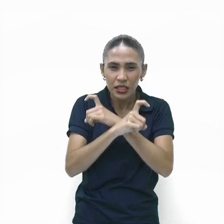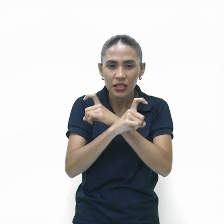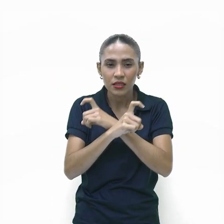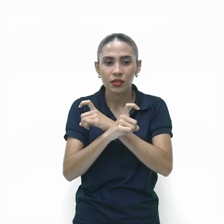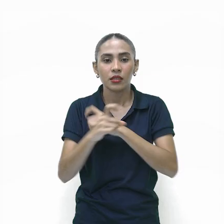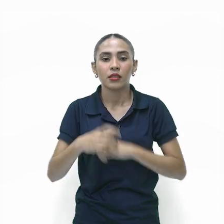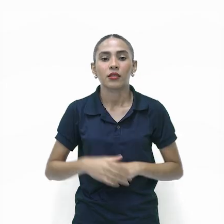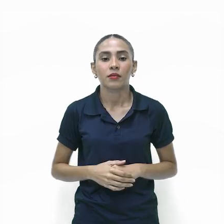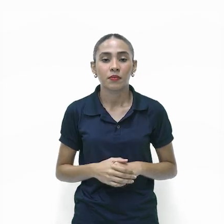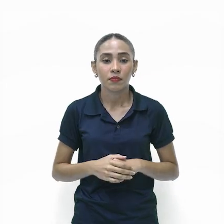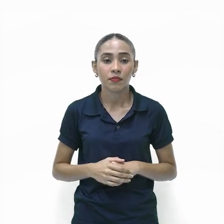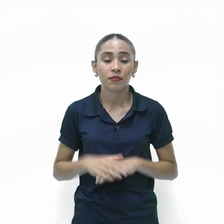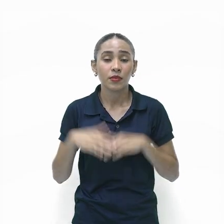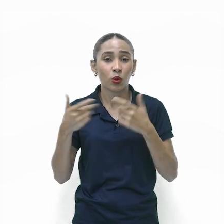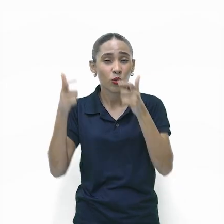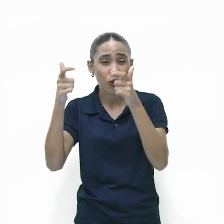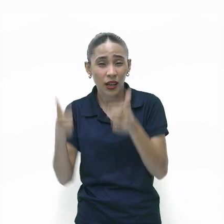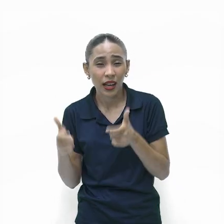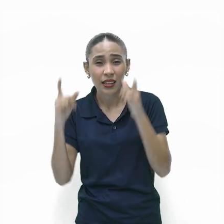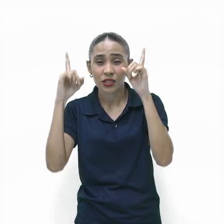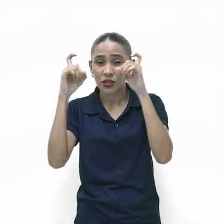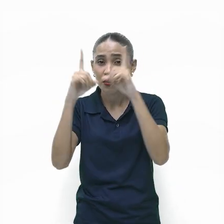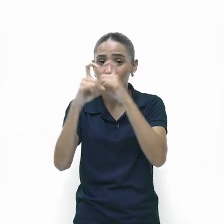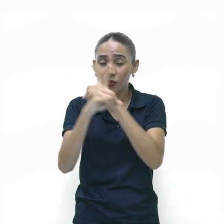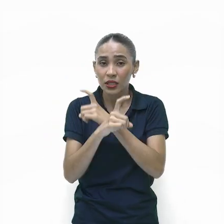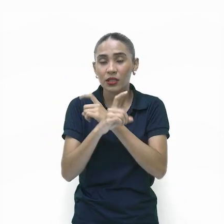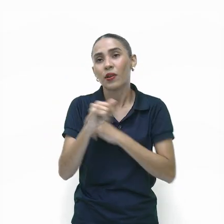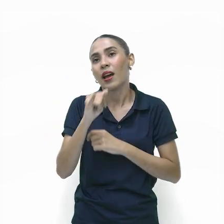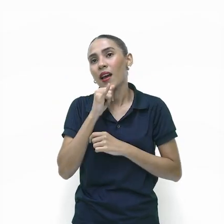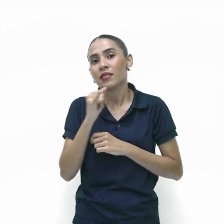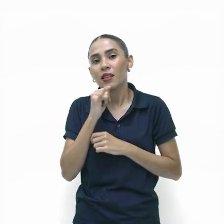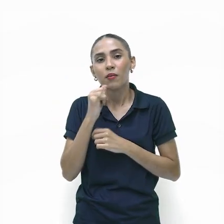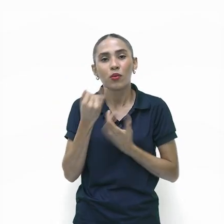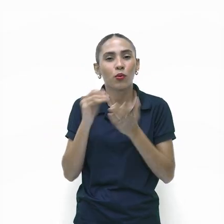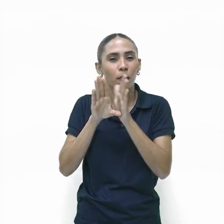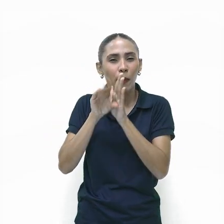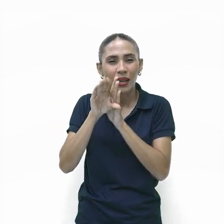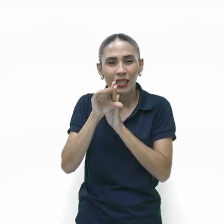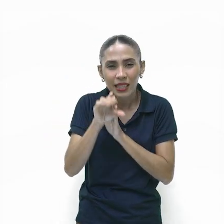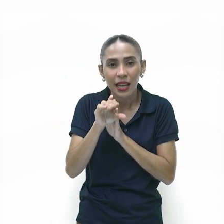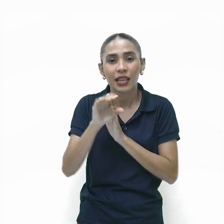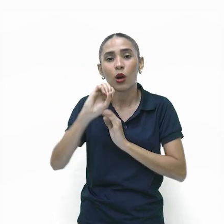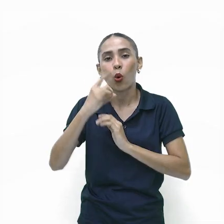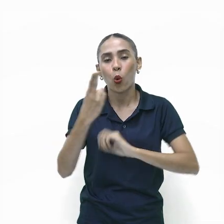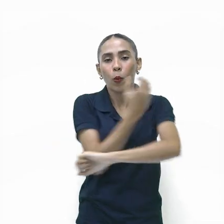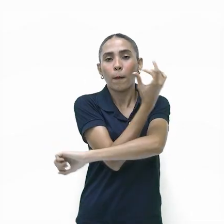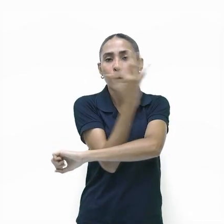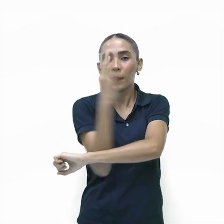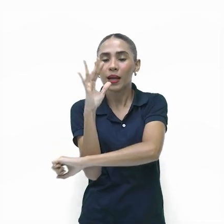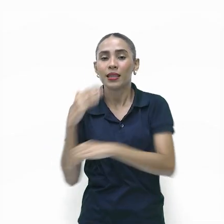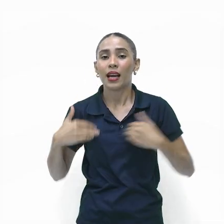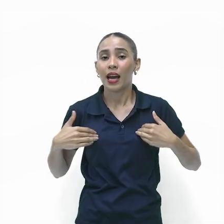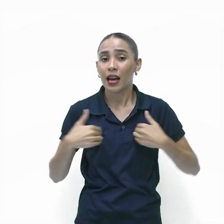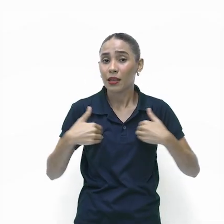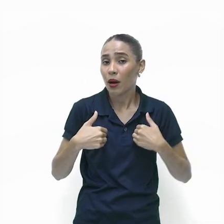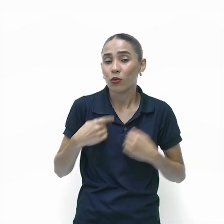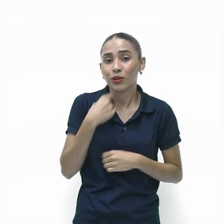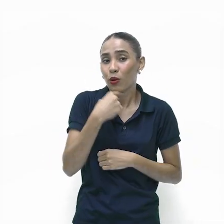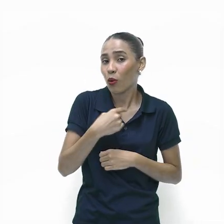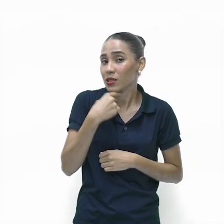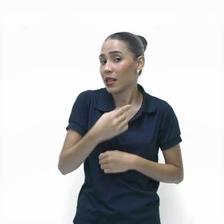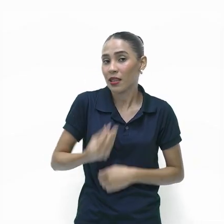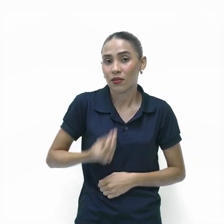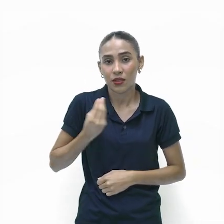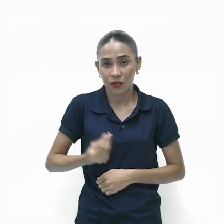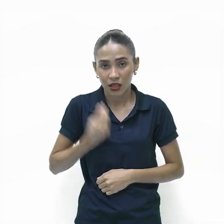os inóspitos que a professora tanto fala? São ambientes em que um ser vivo complexo, como uma planta, um animal,